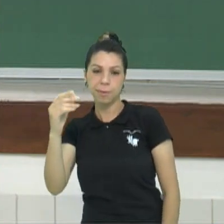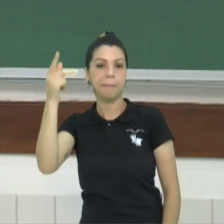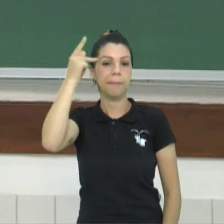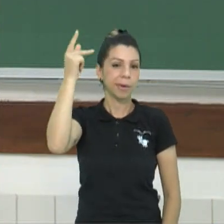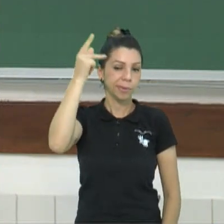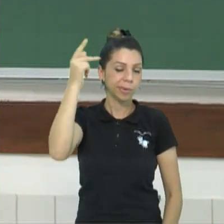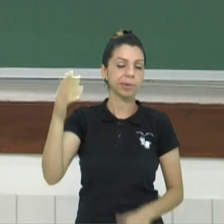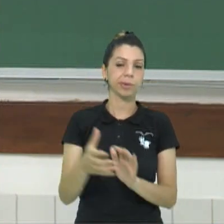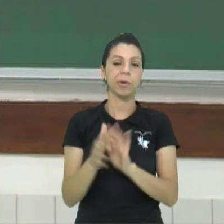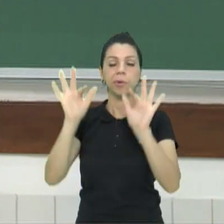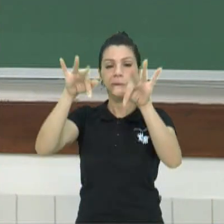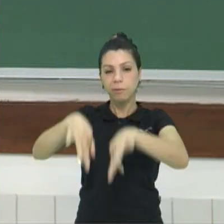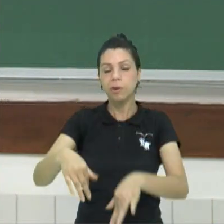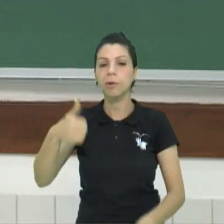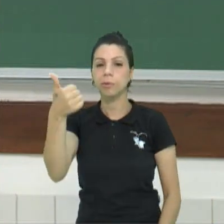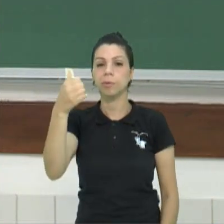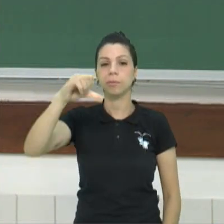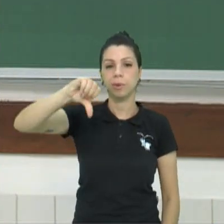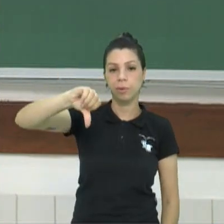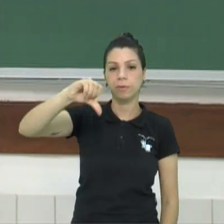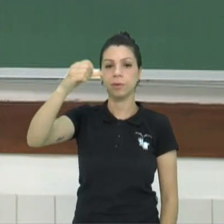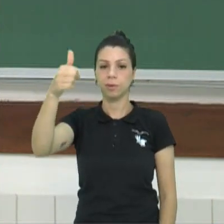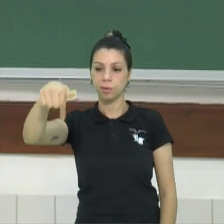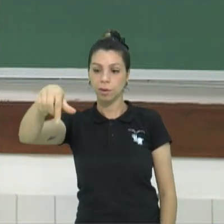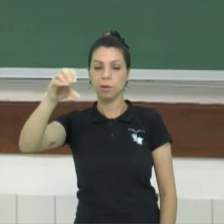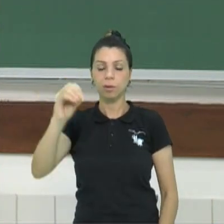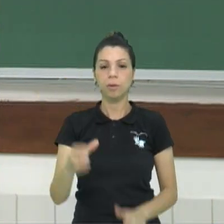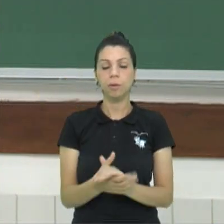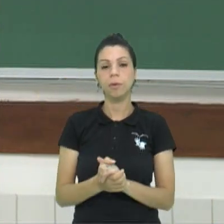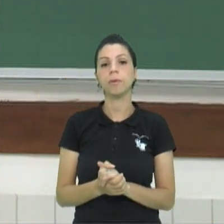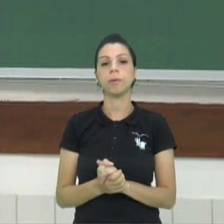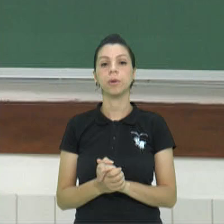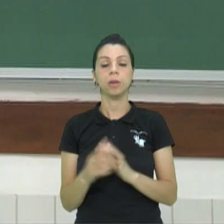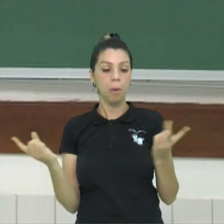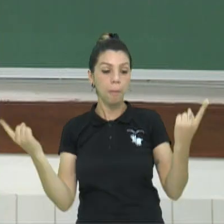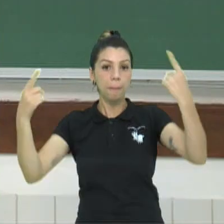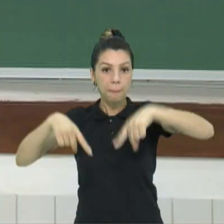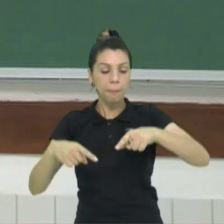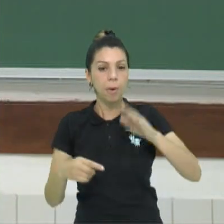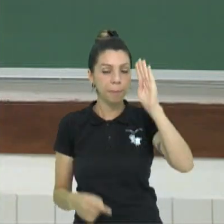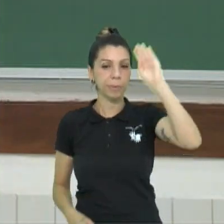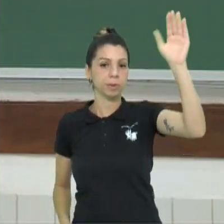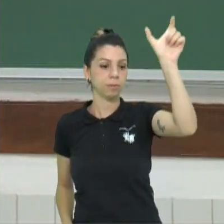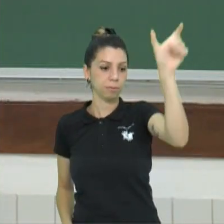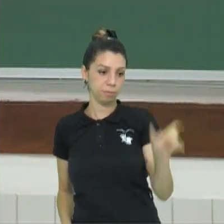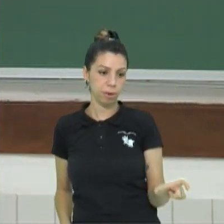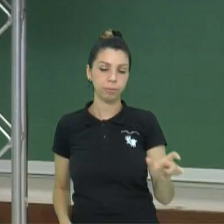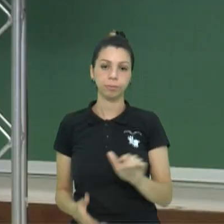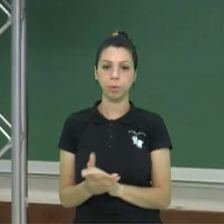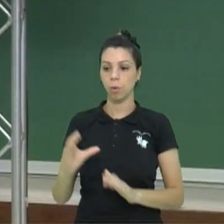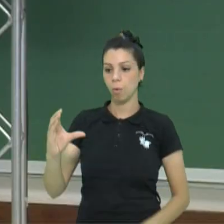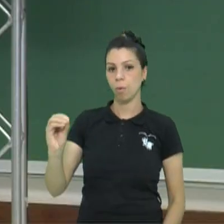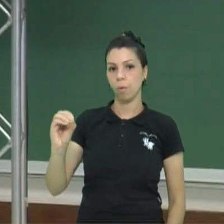1970. Esse apresentou como principal adversário, principal opositor ao Collor.